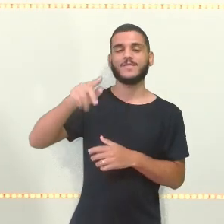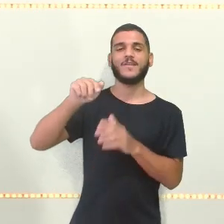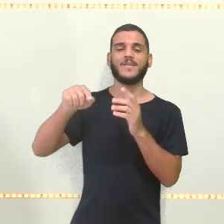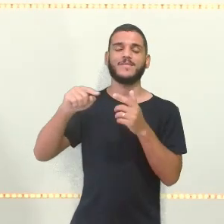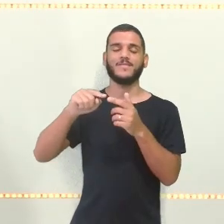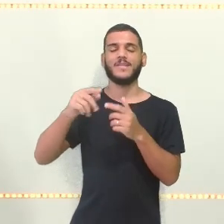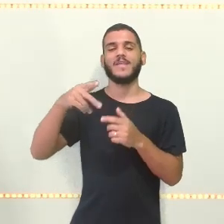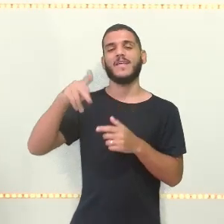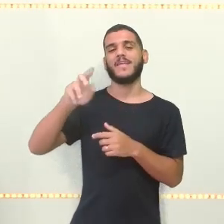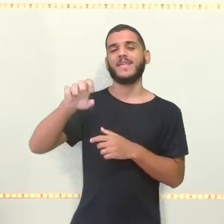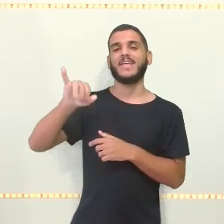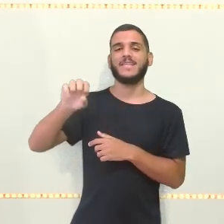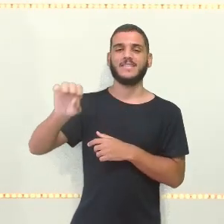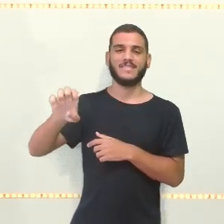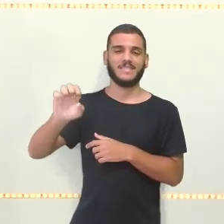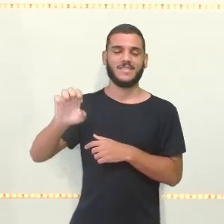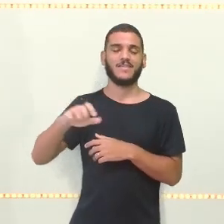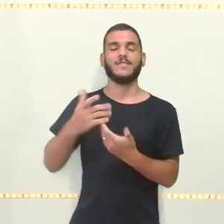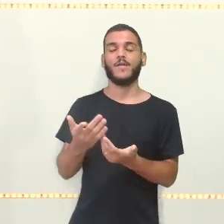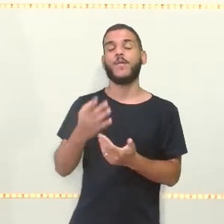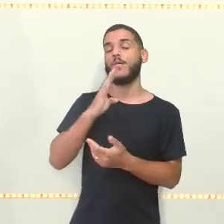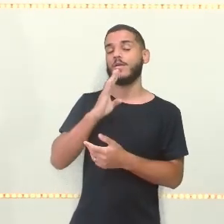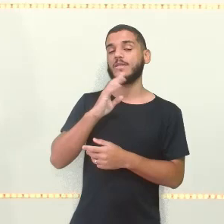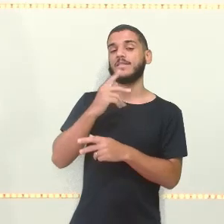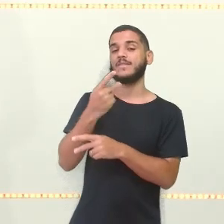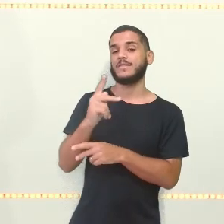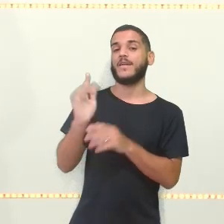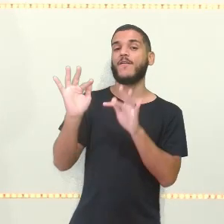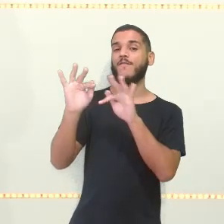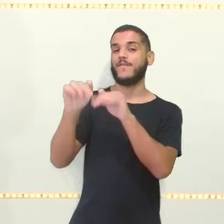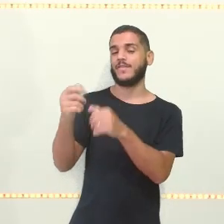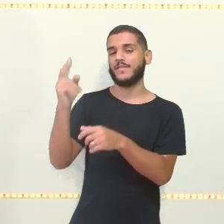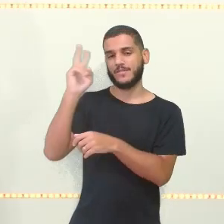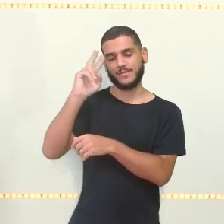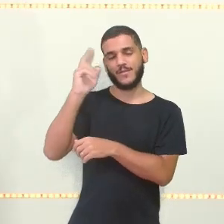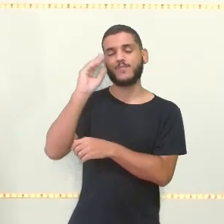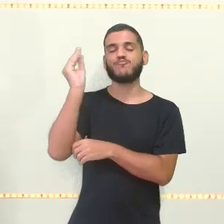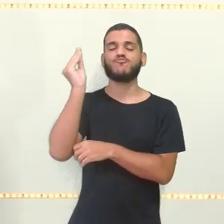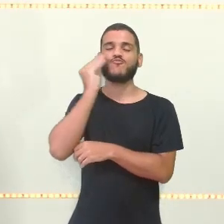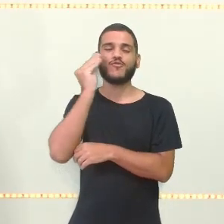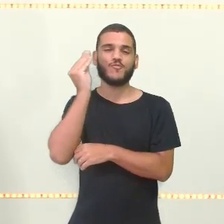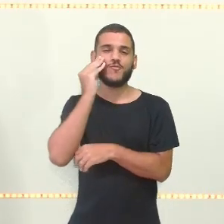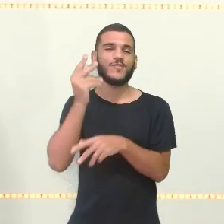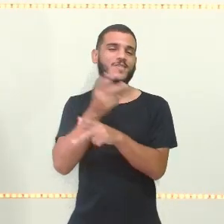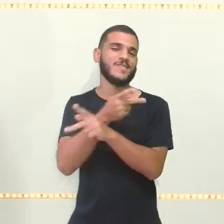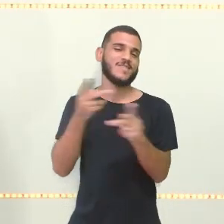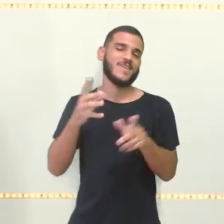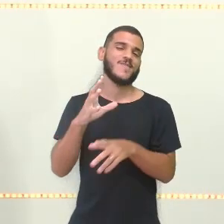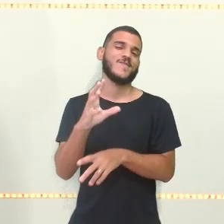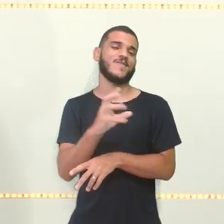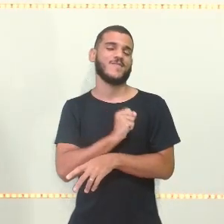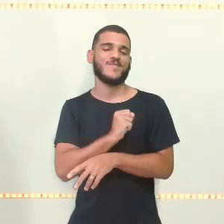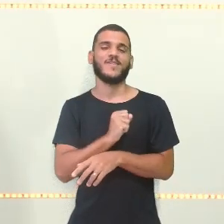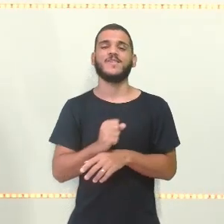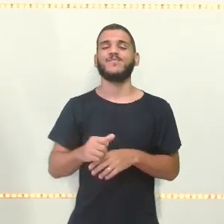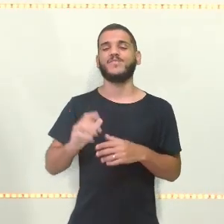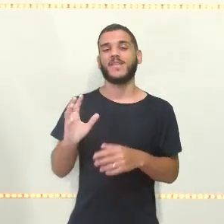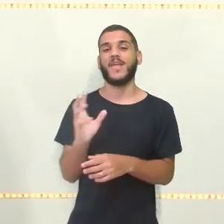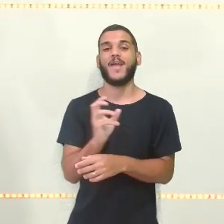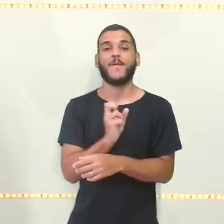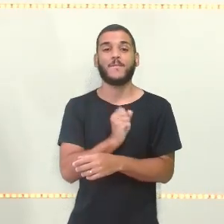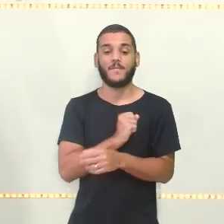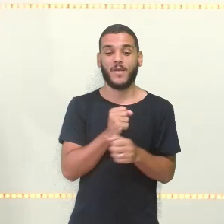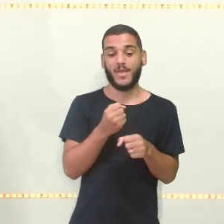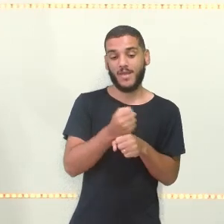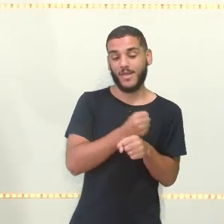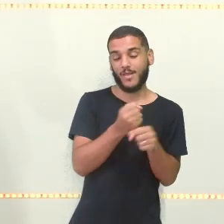@professora_Keise Marinho. Quero muito conhecer o seu finalzinho aí para essa história, tá, gente? Um beijão para vocês, meus amores. Amei passar